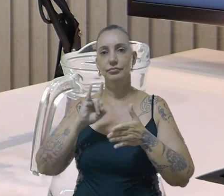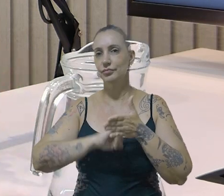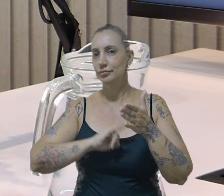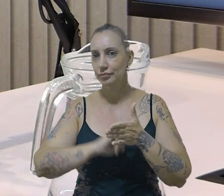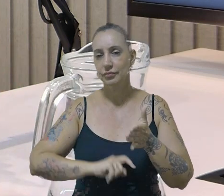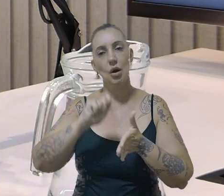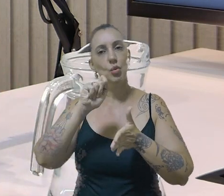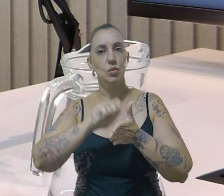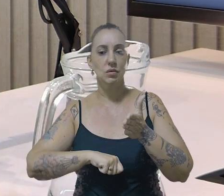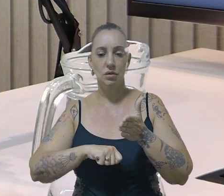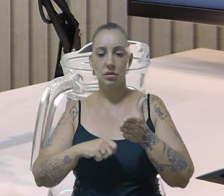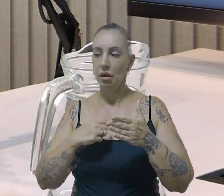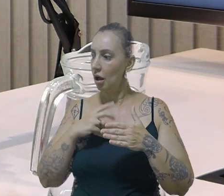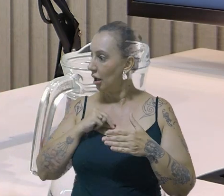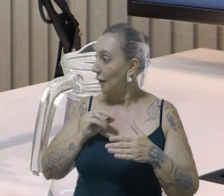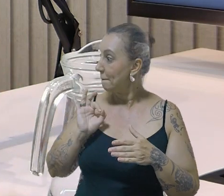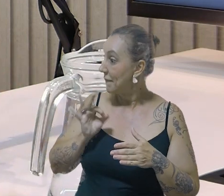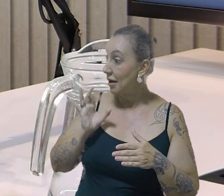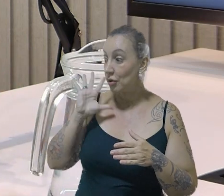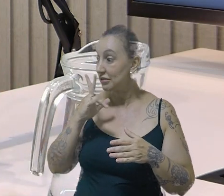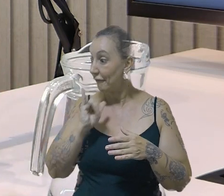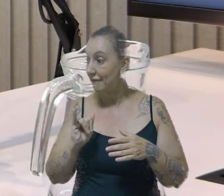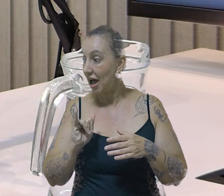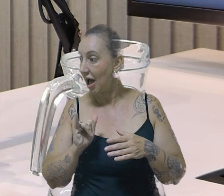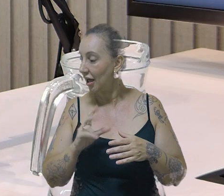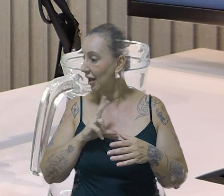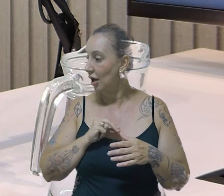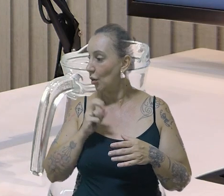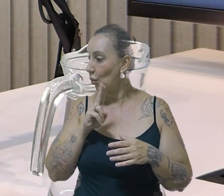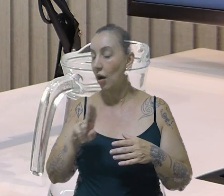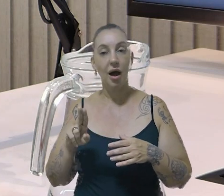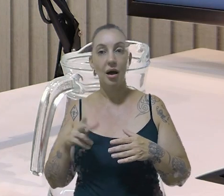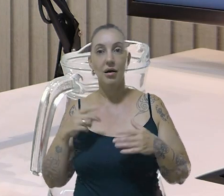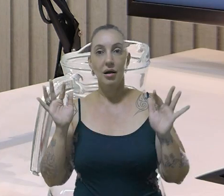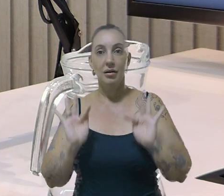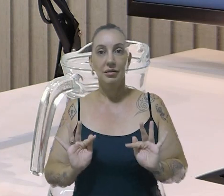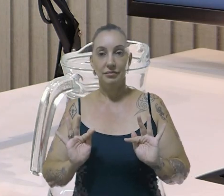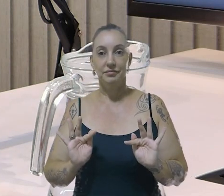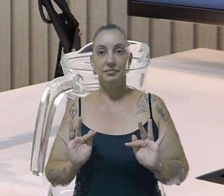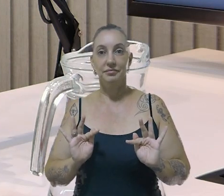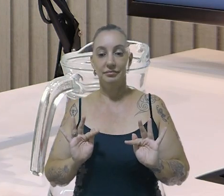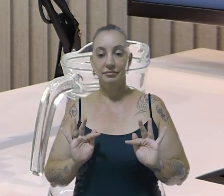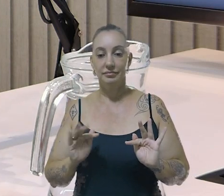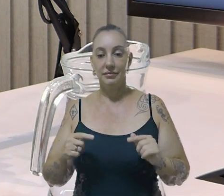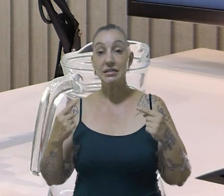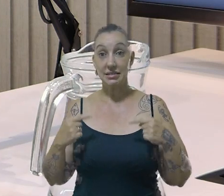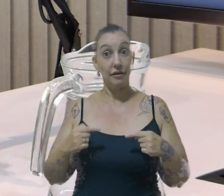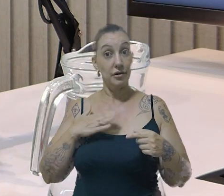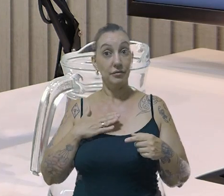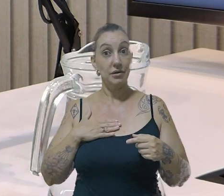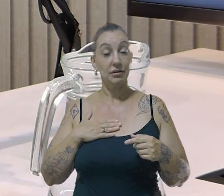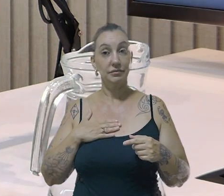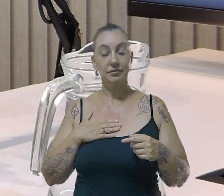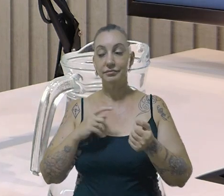contratual assim eu fiquei tipo assim gente vai rolar mesmo Olha tipo eu fiquei super feliz assim super foi um desafio assim eu fiquei muito